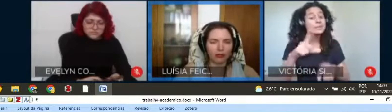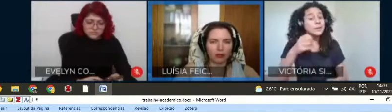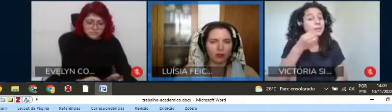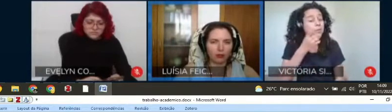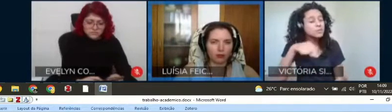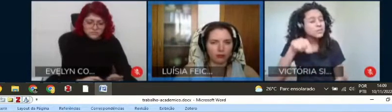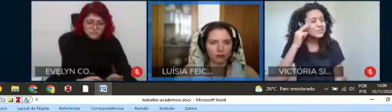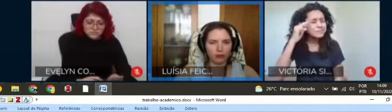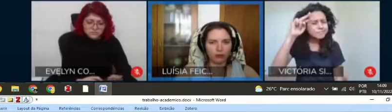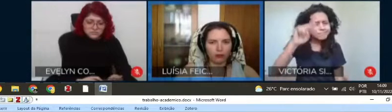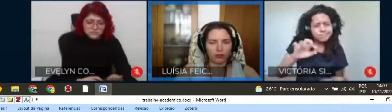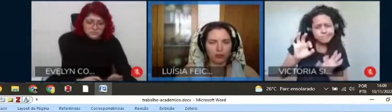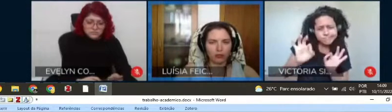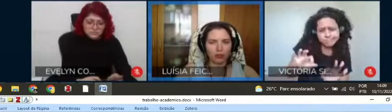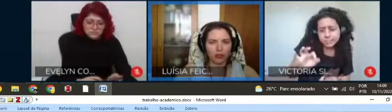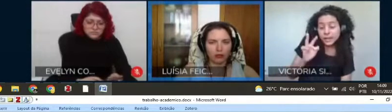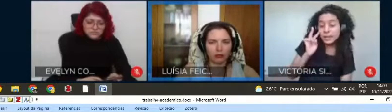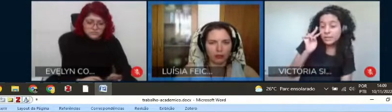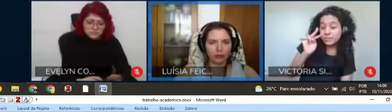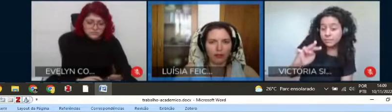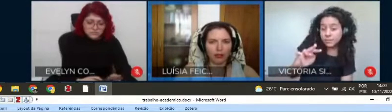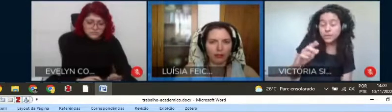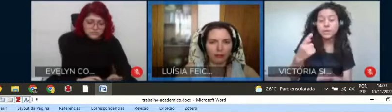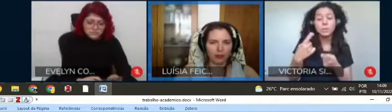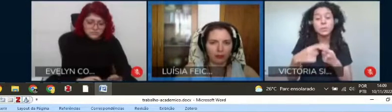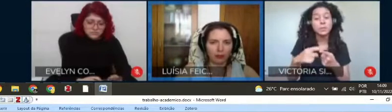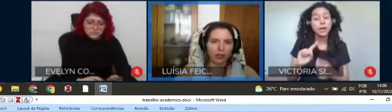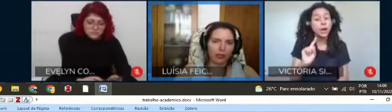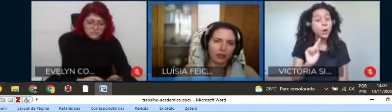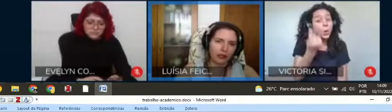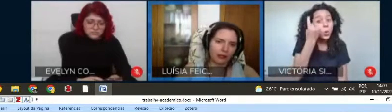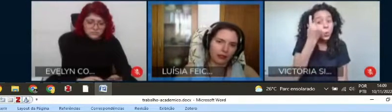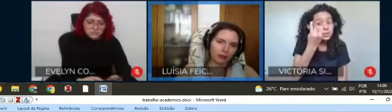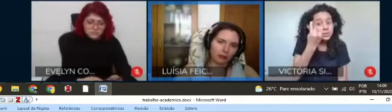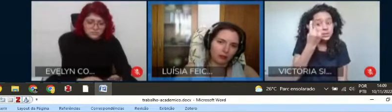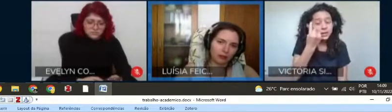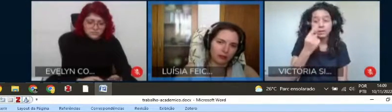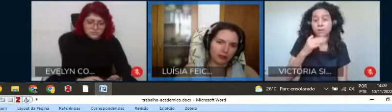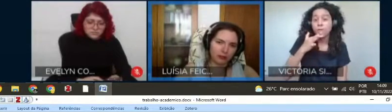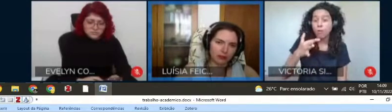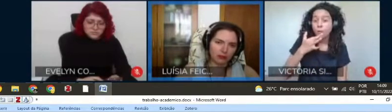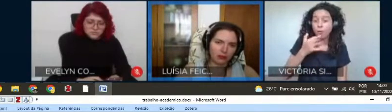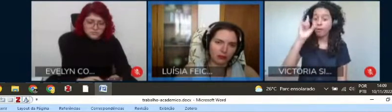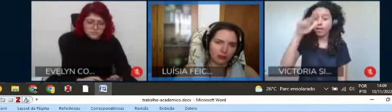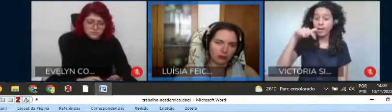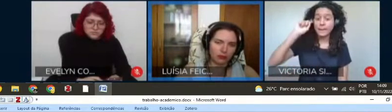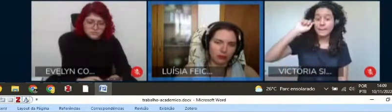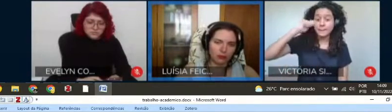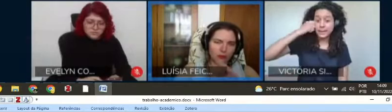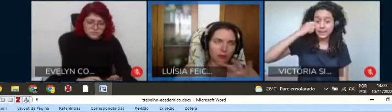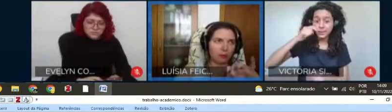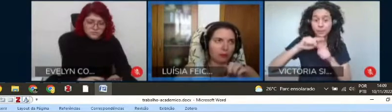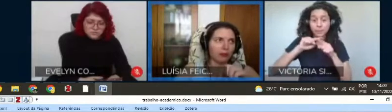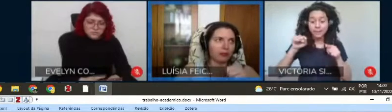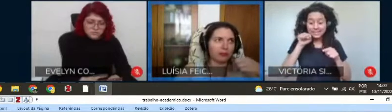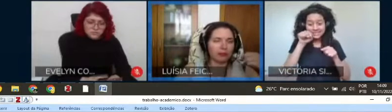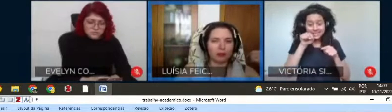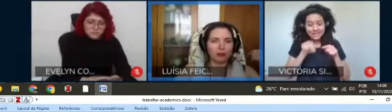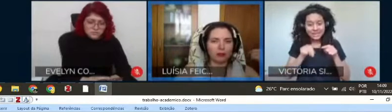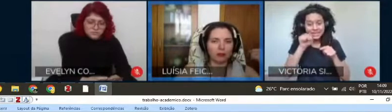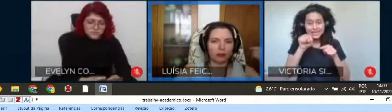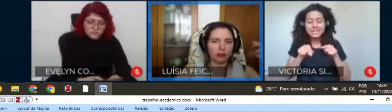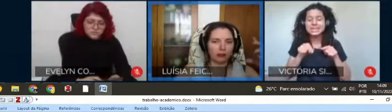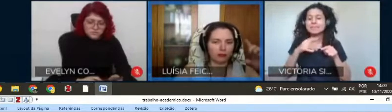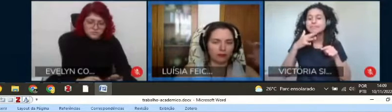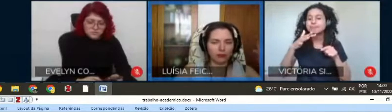que a única cor de fonte que a gente tem no trabalho é preto. E aqui ficou cinza porque a gente deixou os campos para poderem